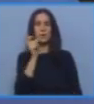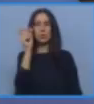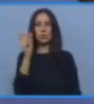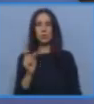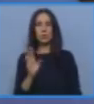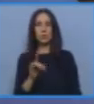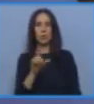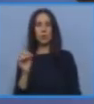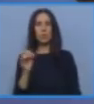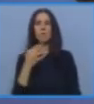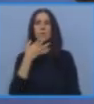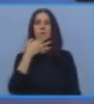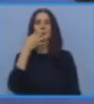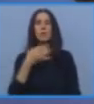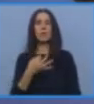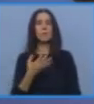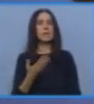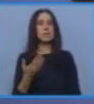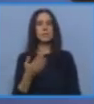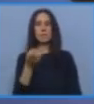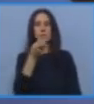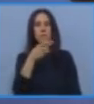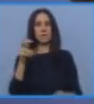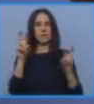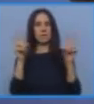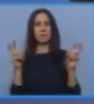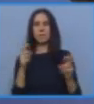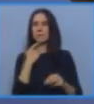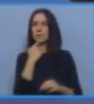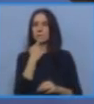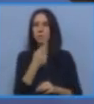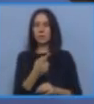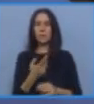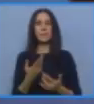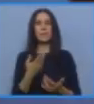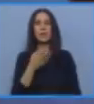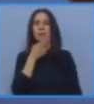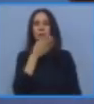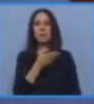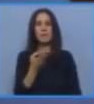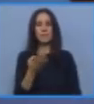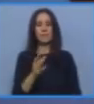confirma essa afirmação, dizendo que Jesus